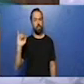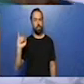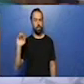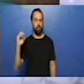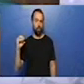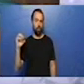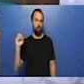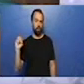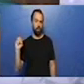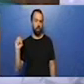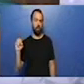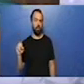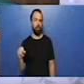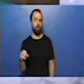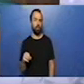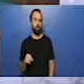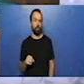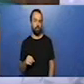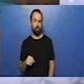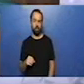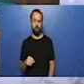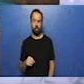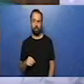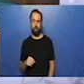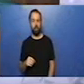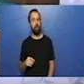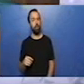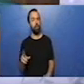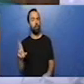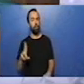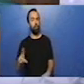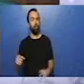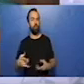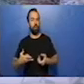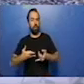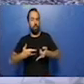pernilongos. E a utilização de repelentes também.